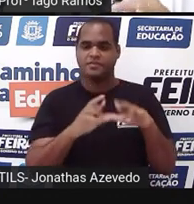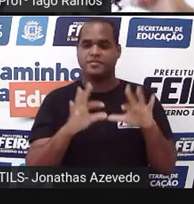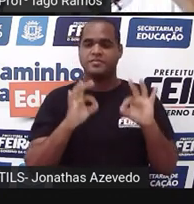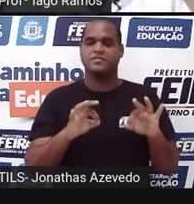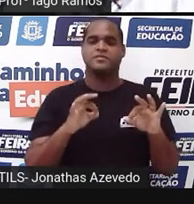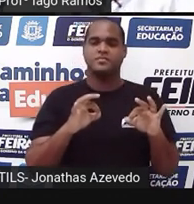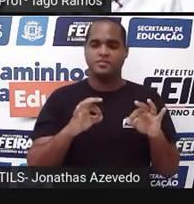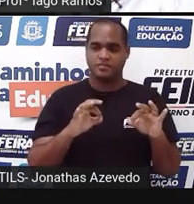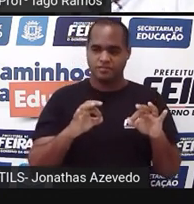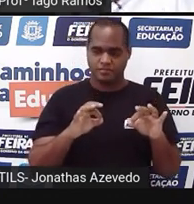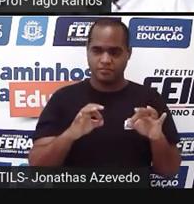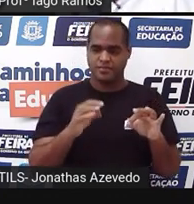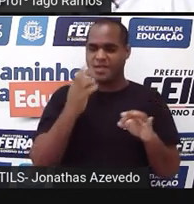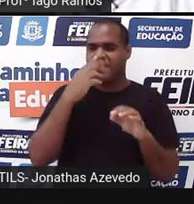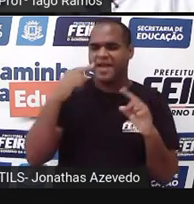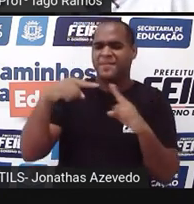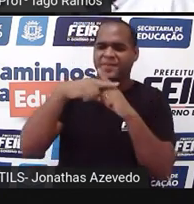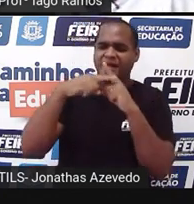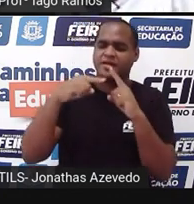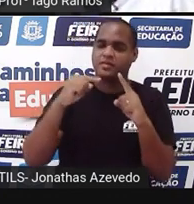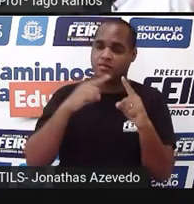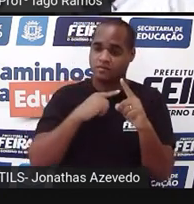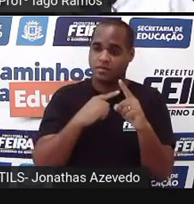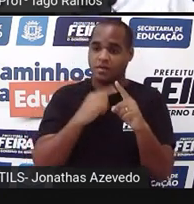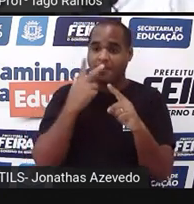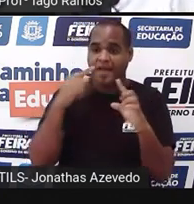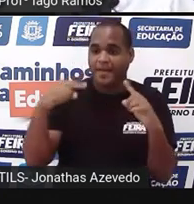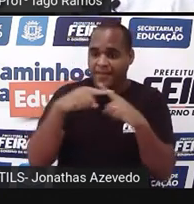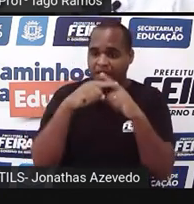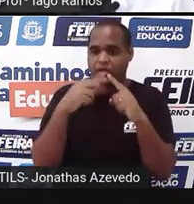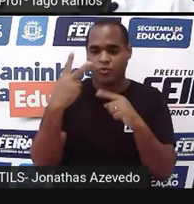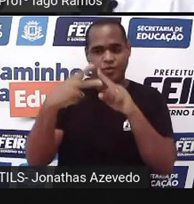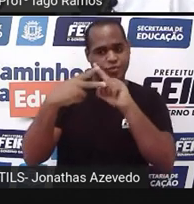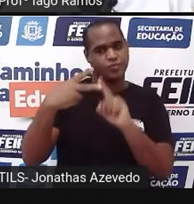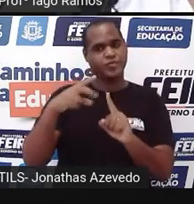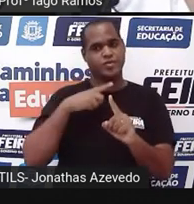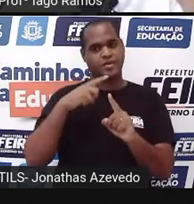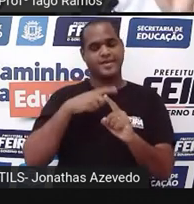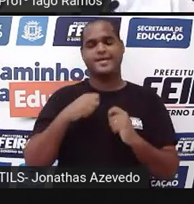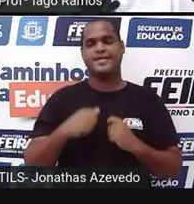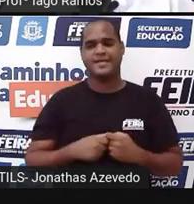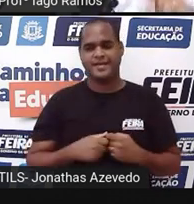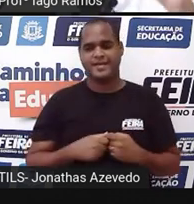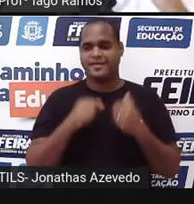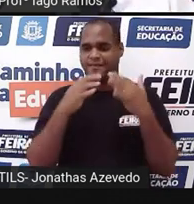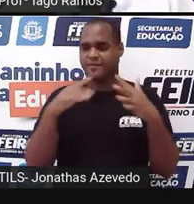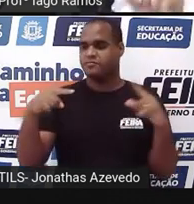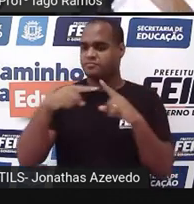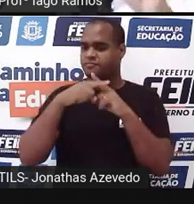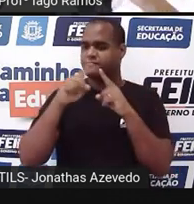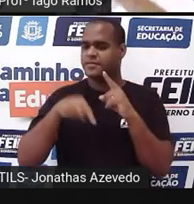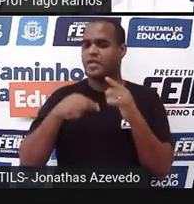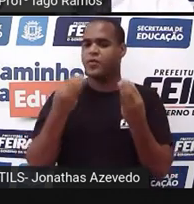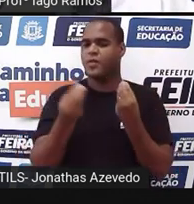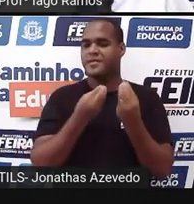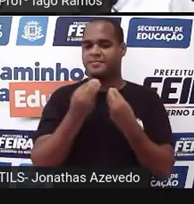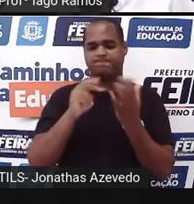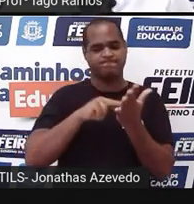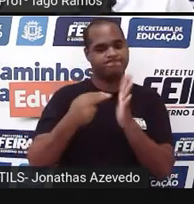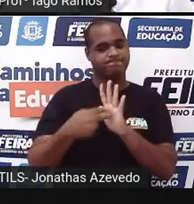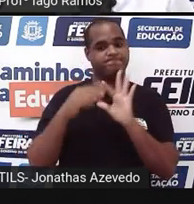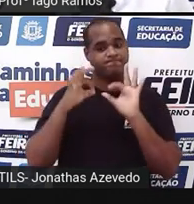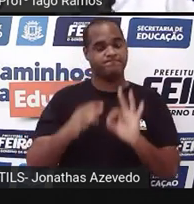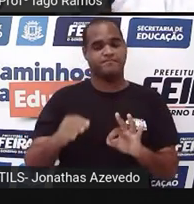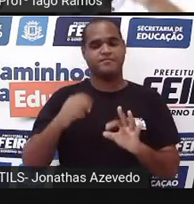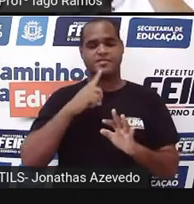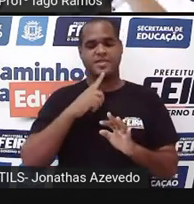ponto é chamado ponto de interseção é o ponto de cruzamento das duas retas e esse ponto tem a solução do